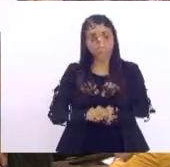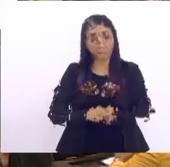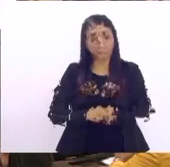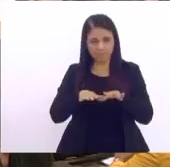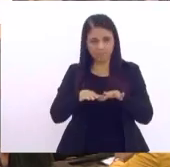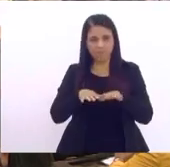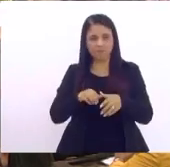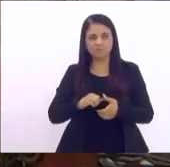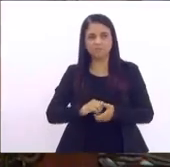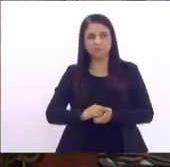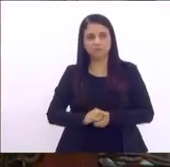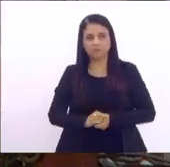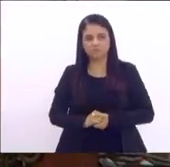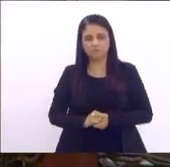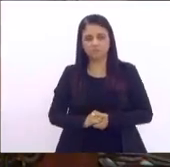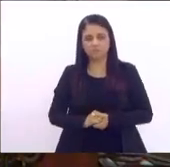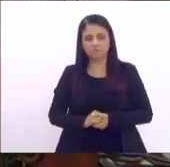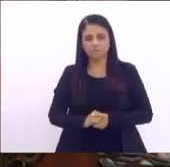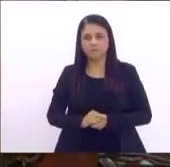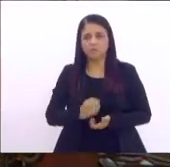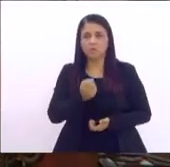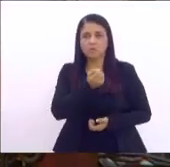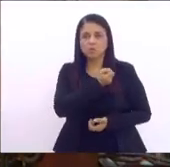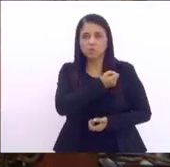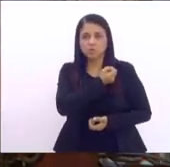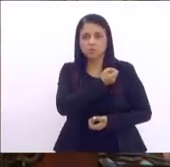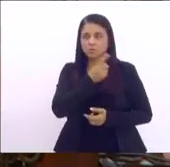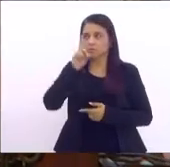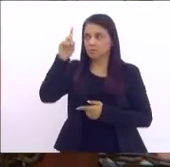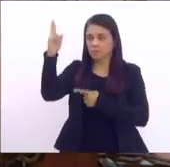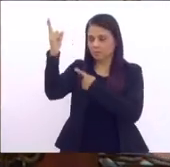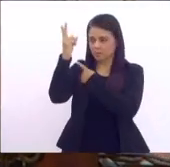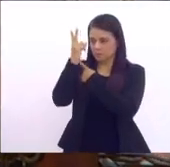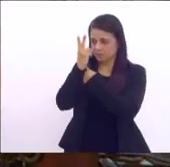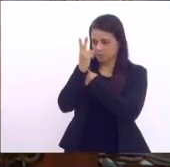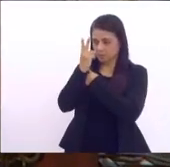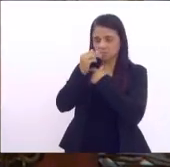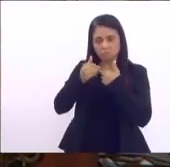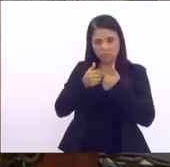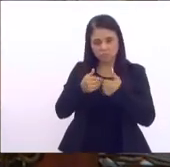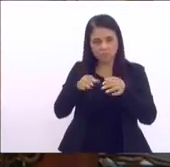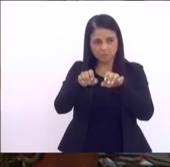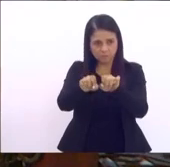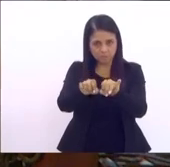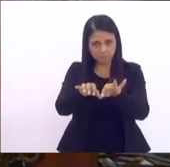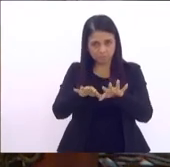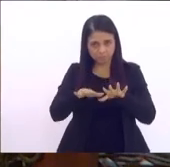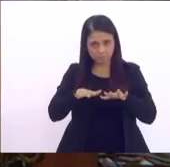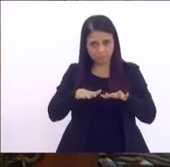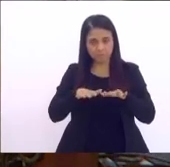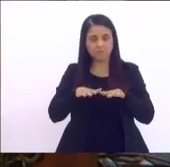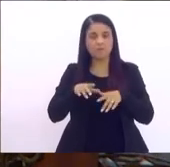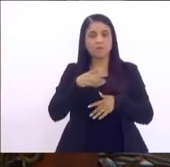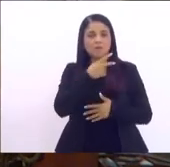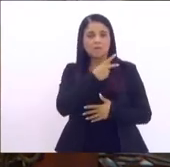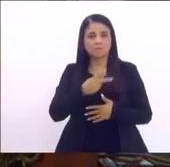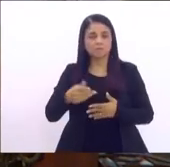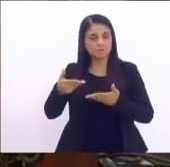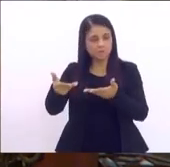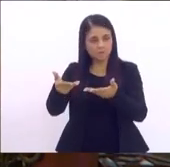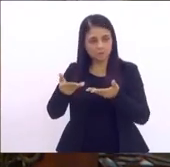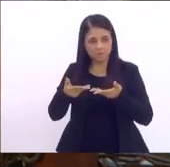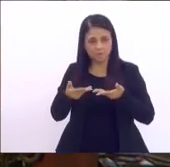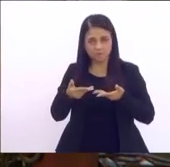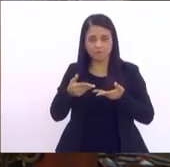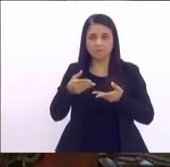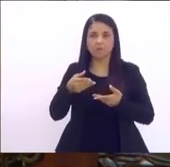Havendo o número legal sobre a proteção de Deus, iniciamos nosso trabalho. Está aberta a sessão, a presidência convida o senhor deputado